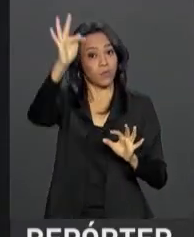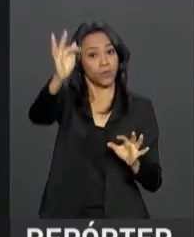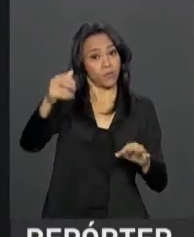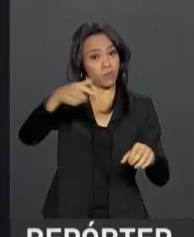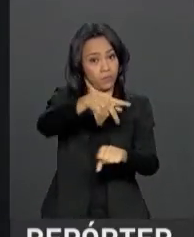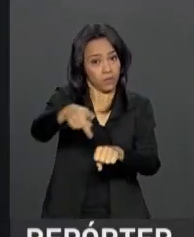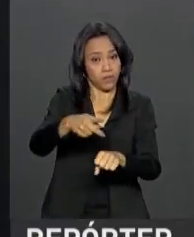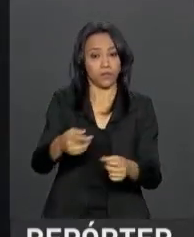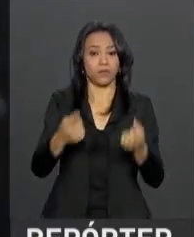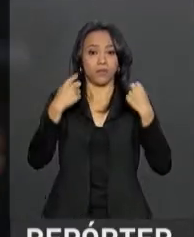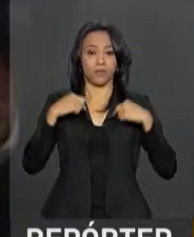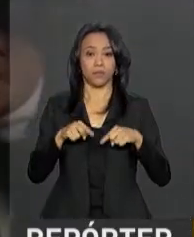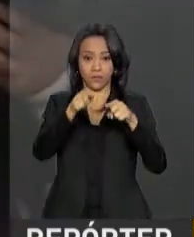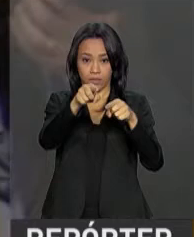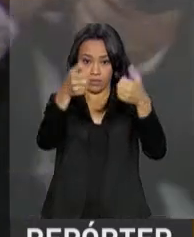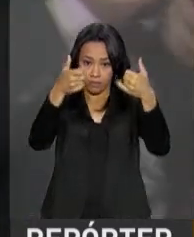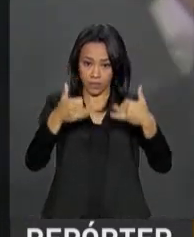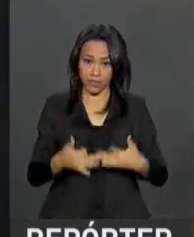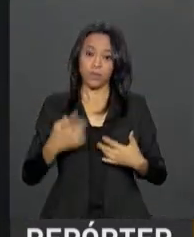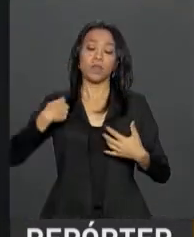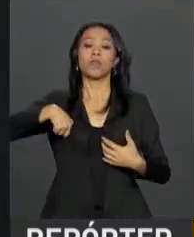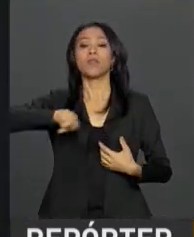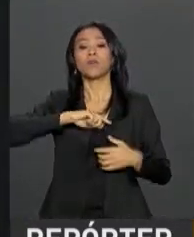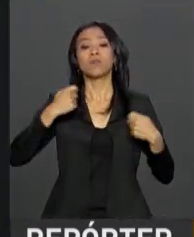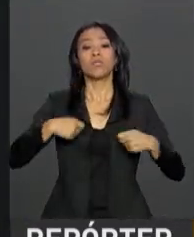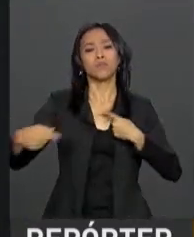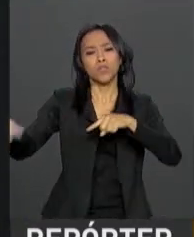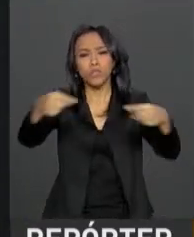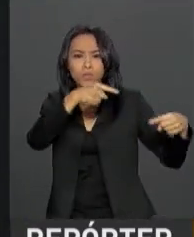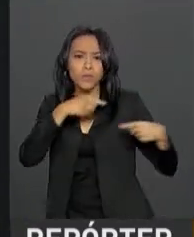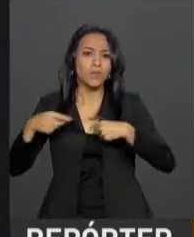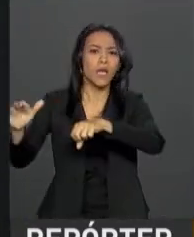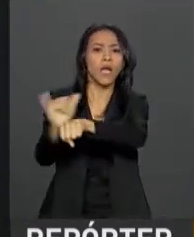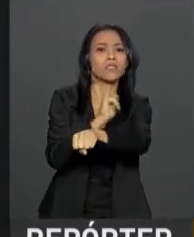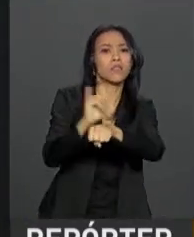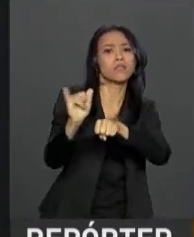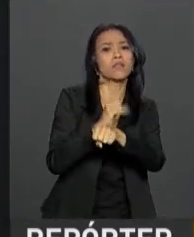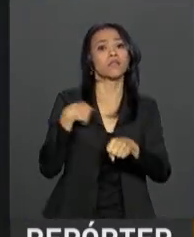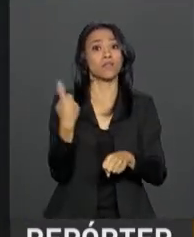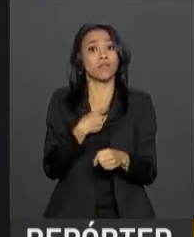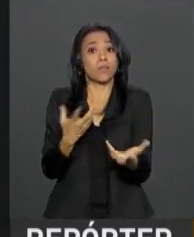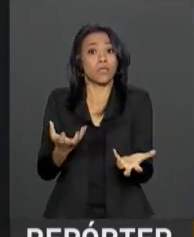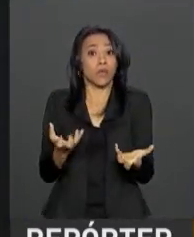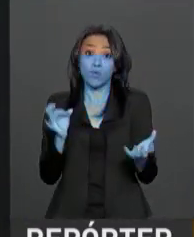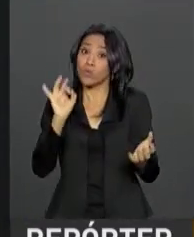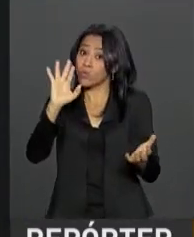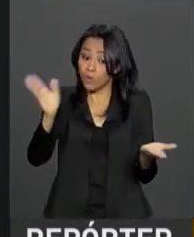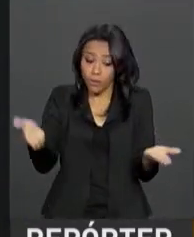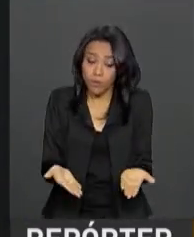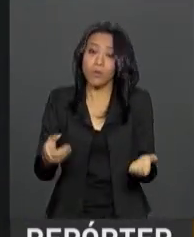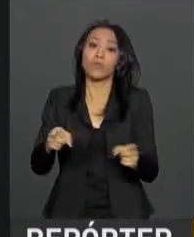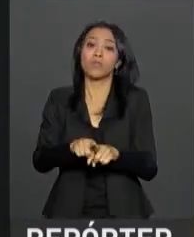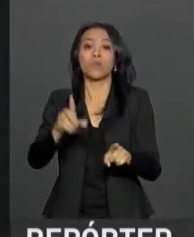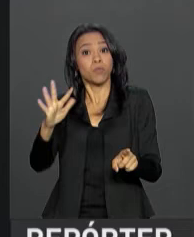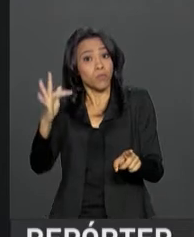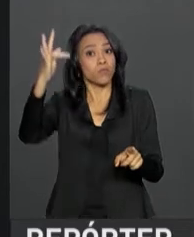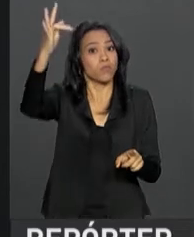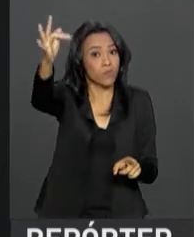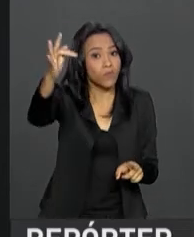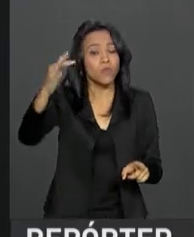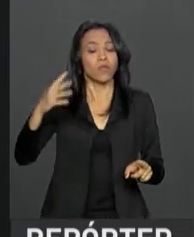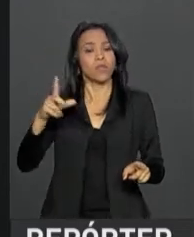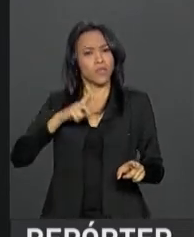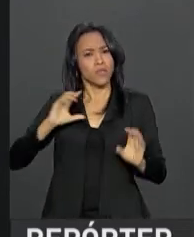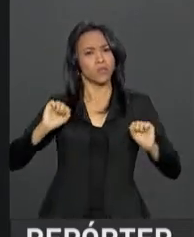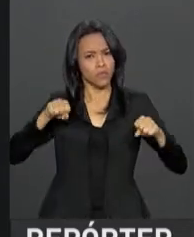discutir a estratégia que queremos não só para hoje como também para amanhã e garantir o esforço não só